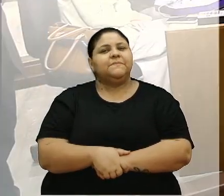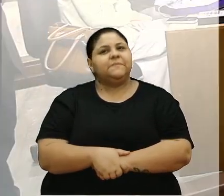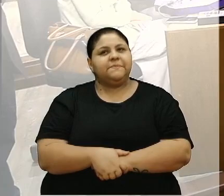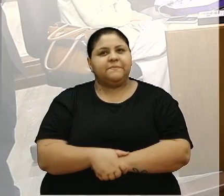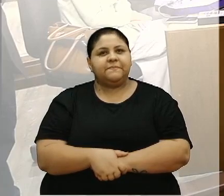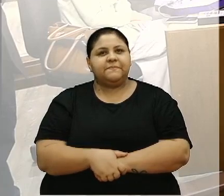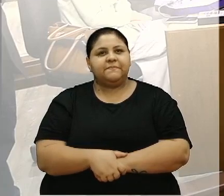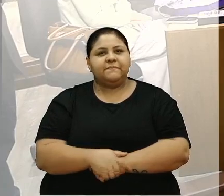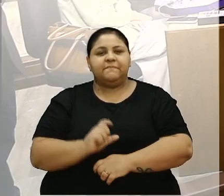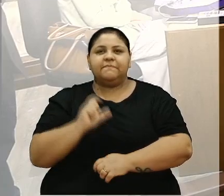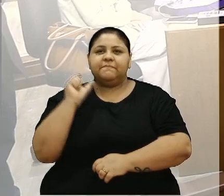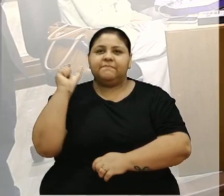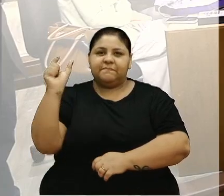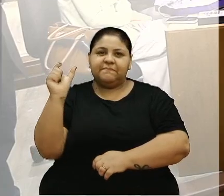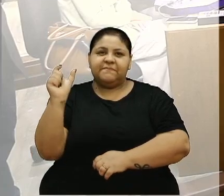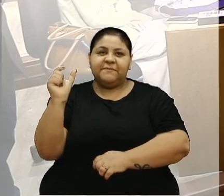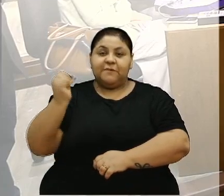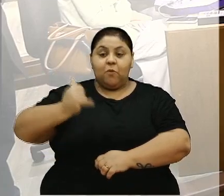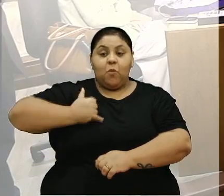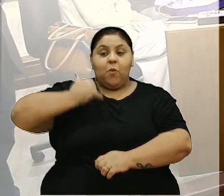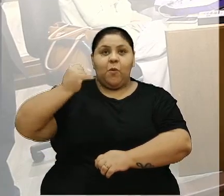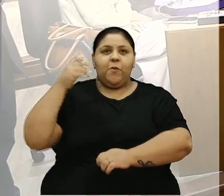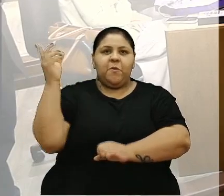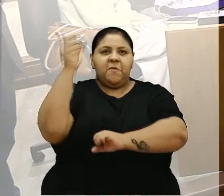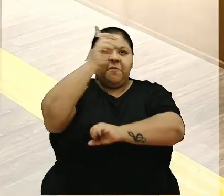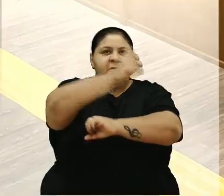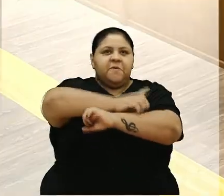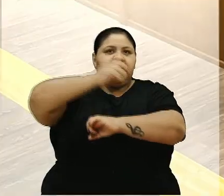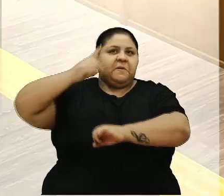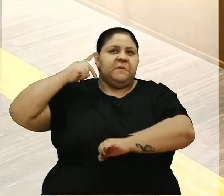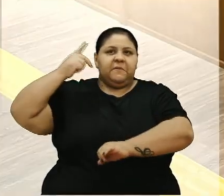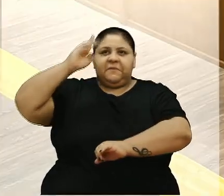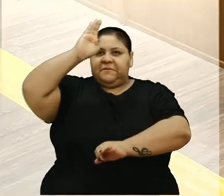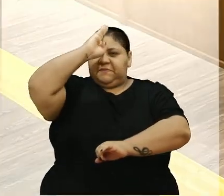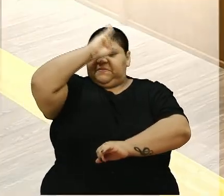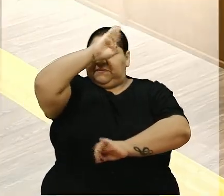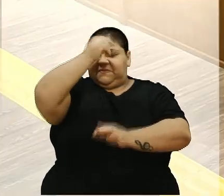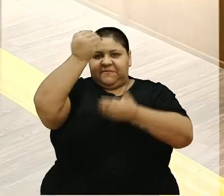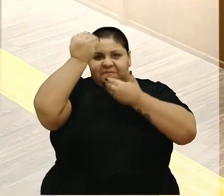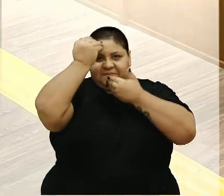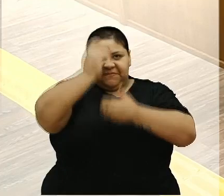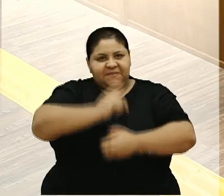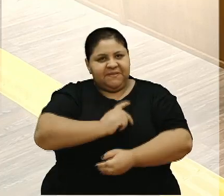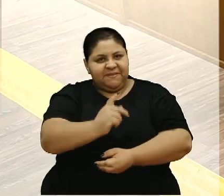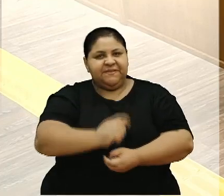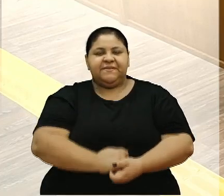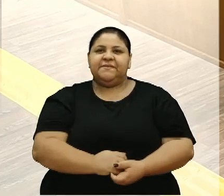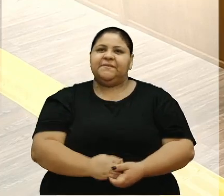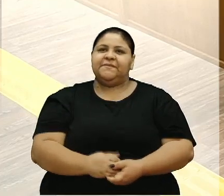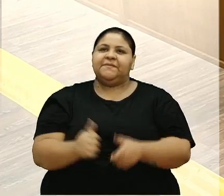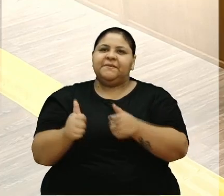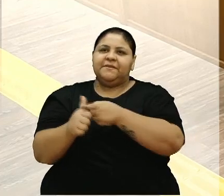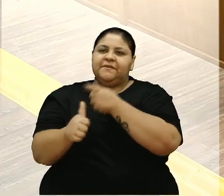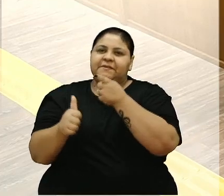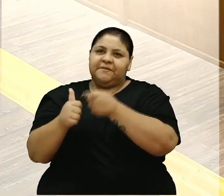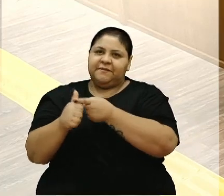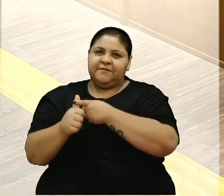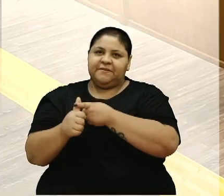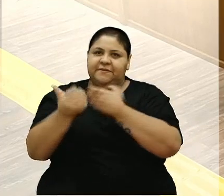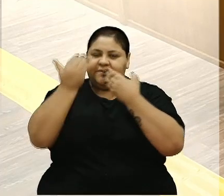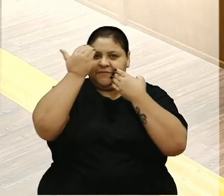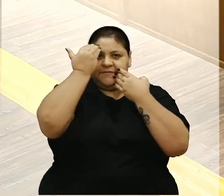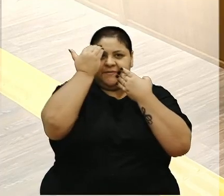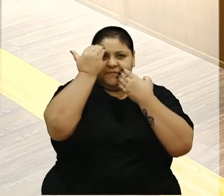Então, com a palavra, o aniversariante do dia, vereador Adriano Bressan. Obrigado, presidente. Primeiro, com certeza, agradecer